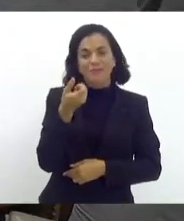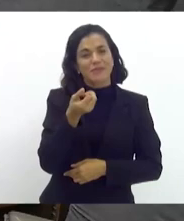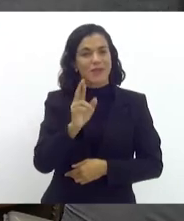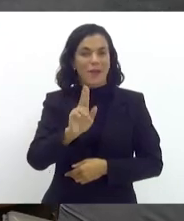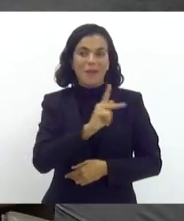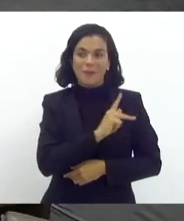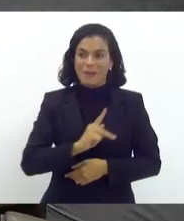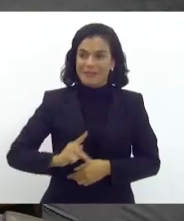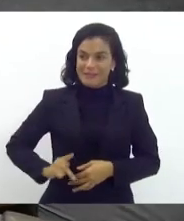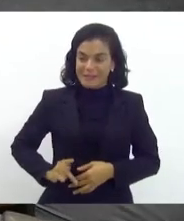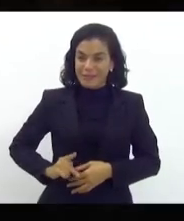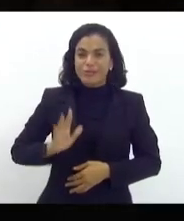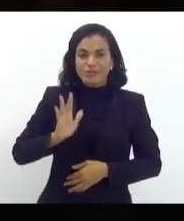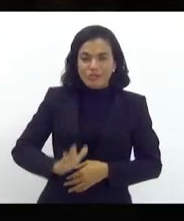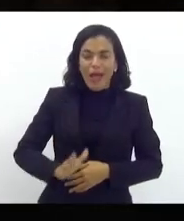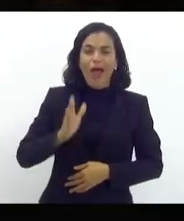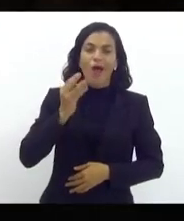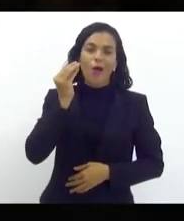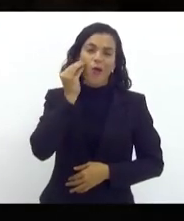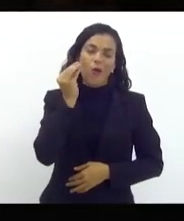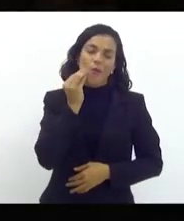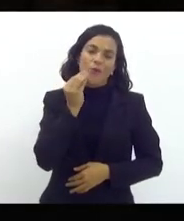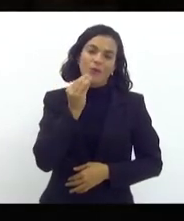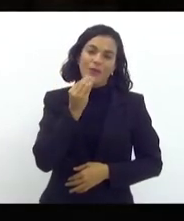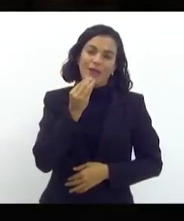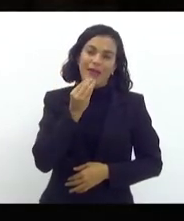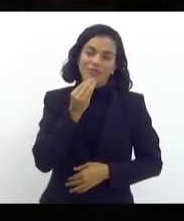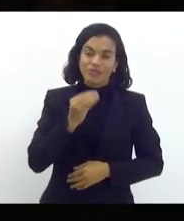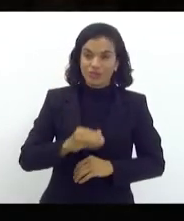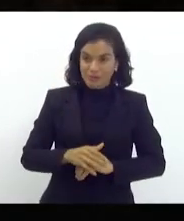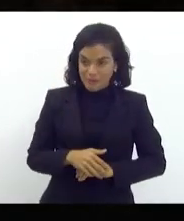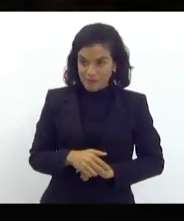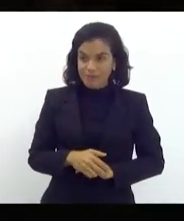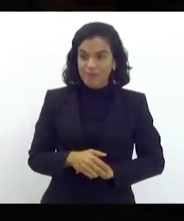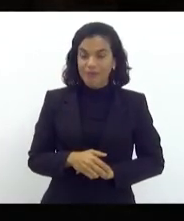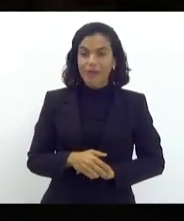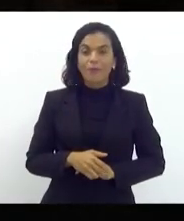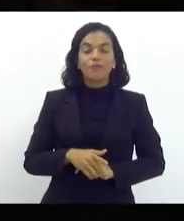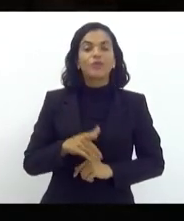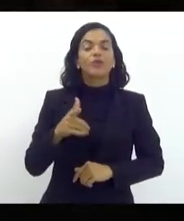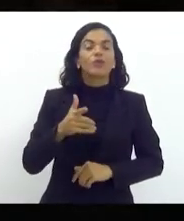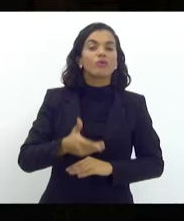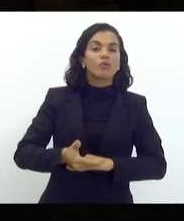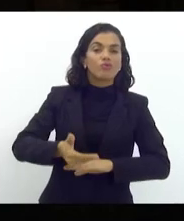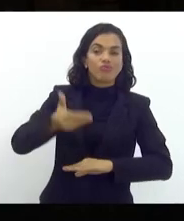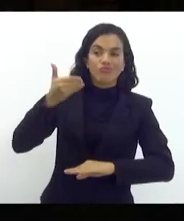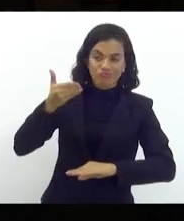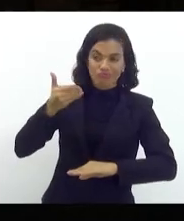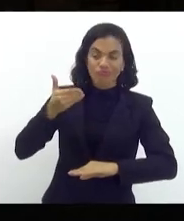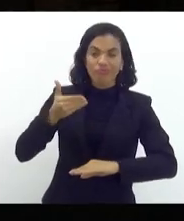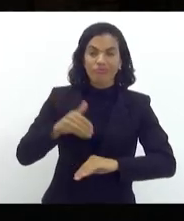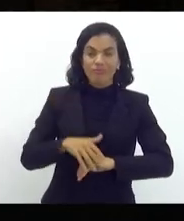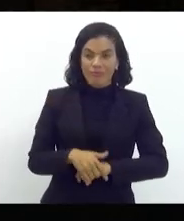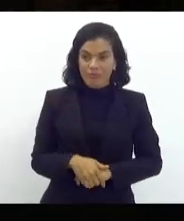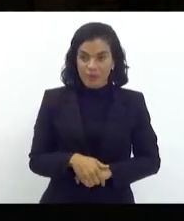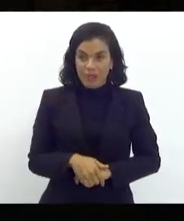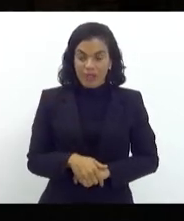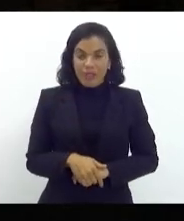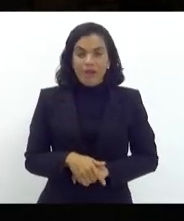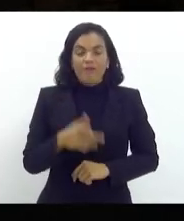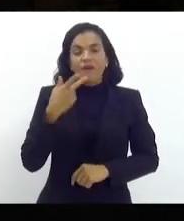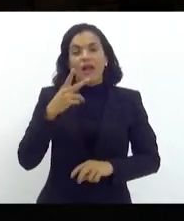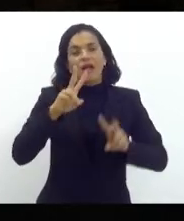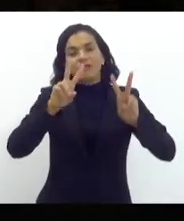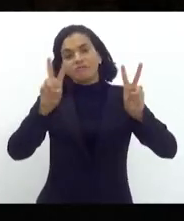Presidente já tive a oportunidade no expediente Inicial me